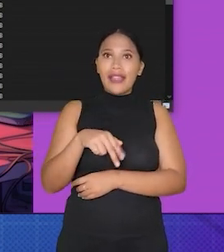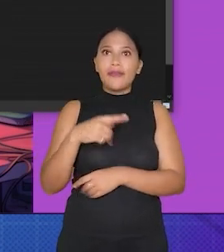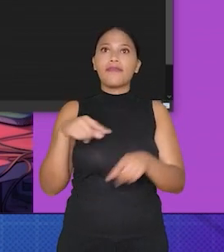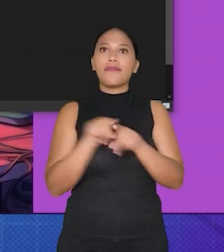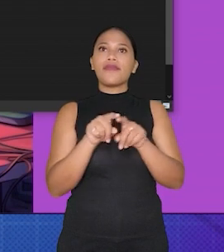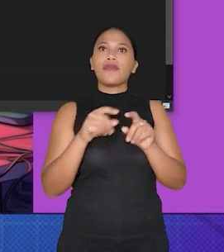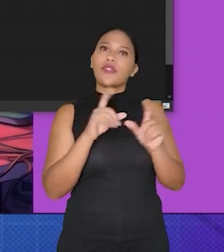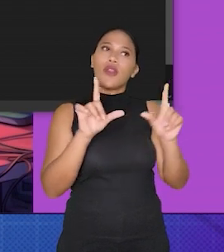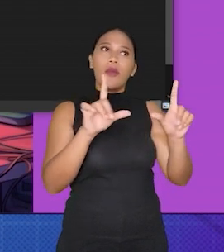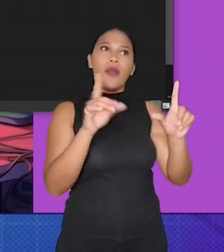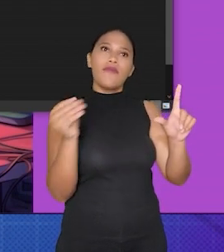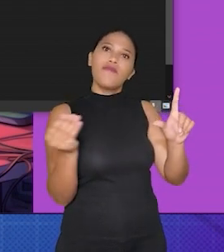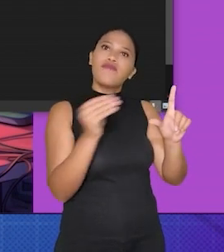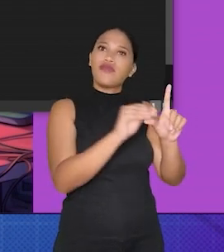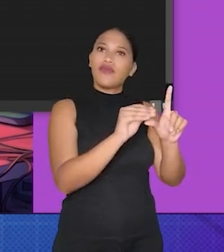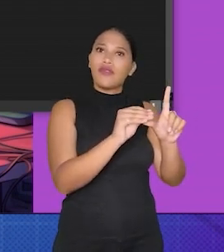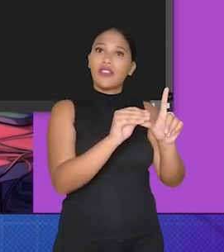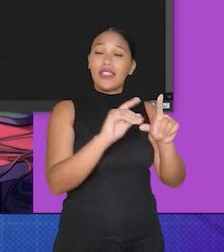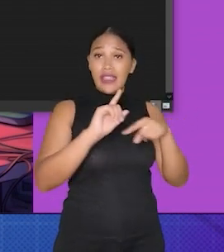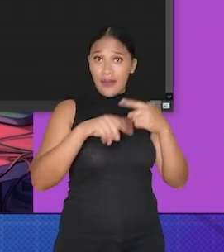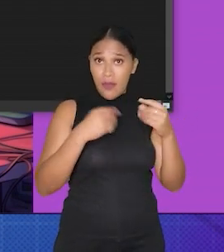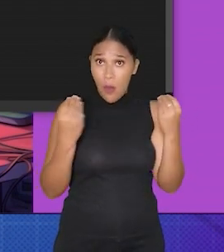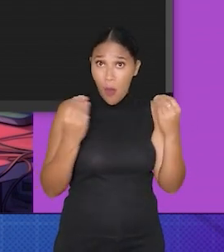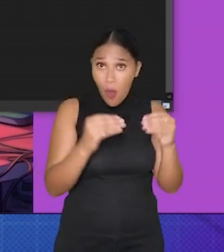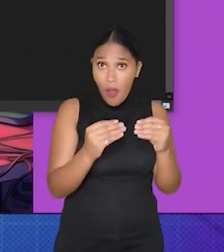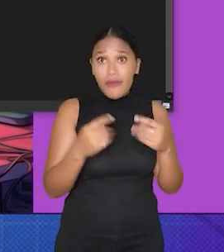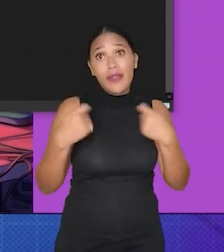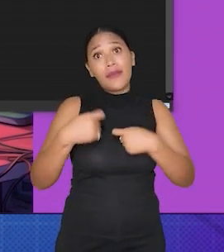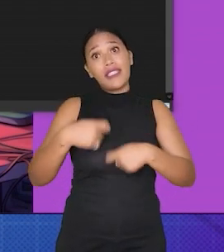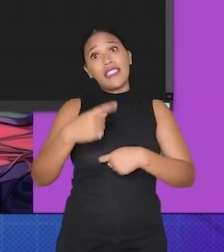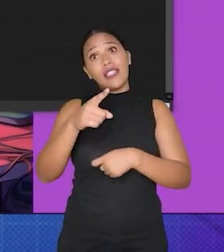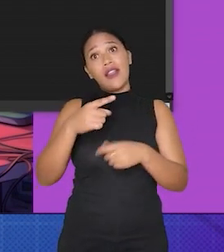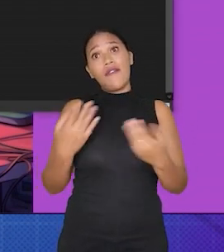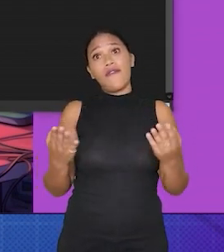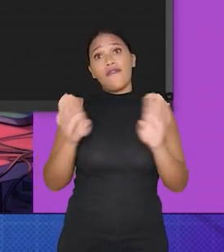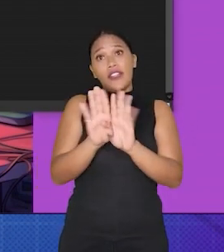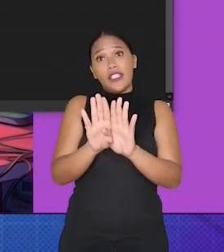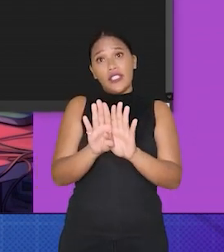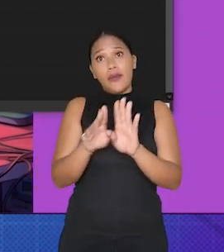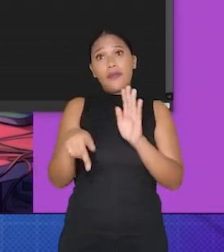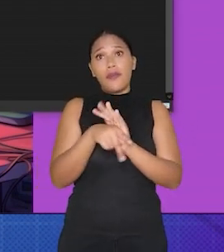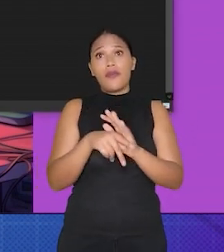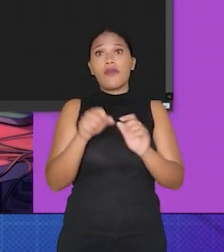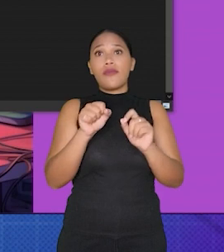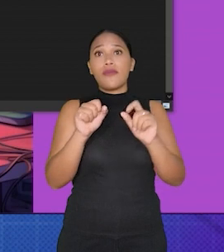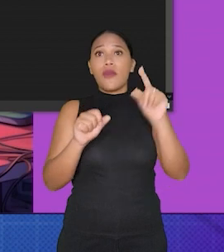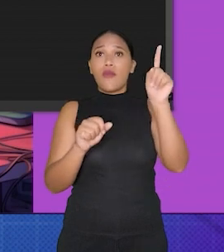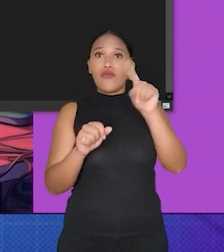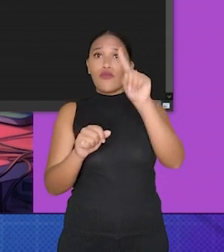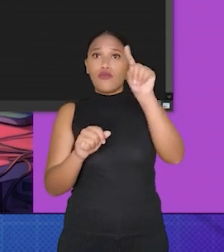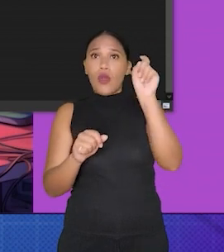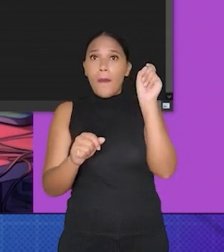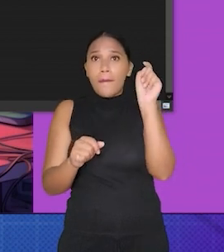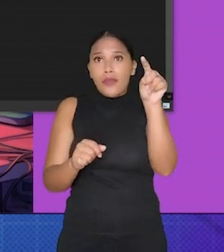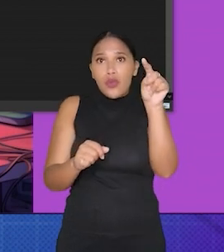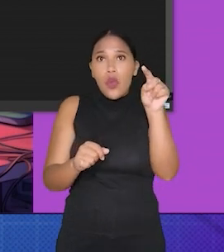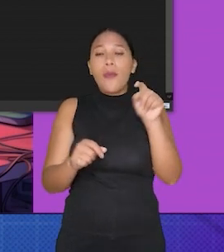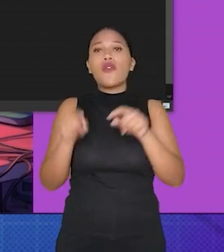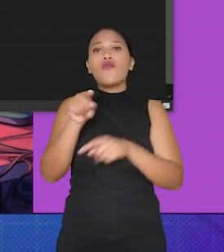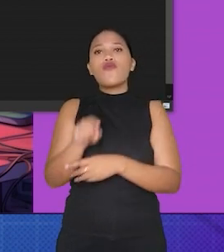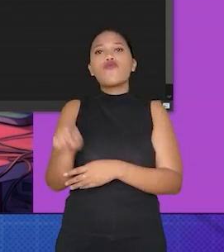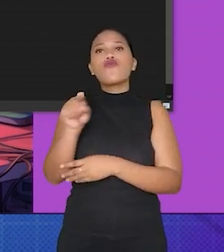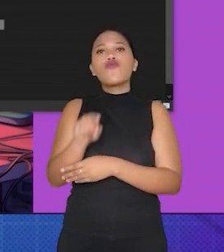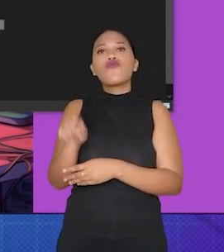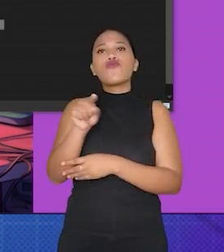Reinicie o Construct 2. Depois de instalar o plugin, você precisará fechar e reabrir o Construct 2 para que o plugin seja